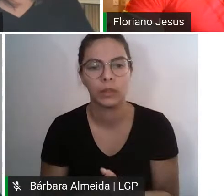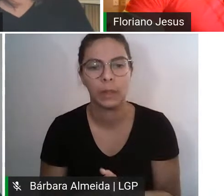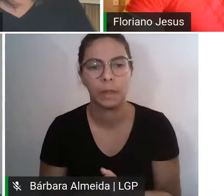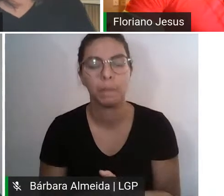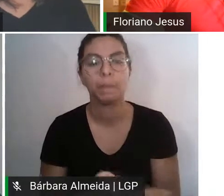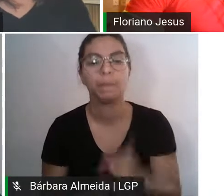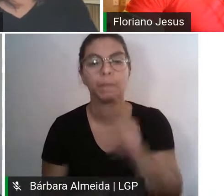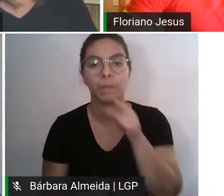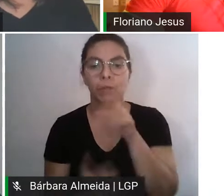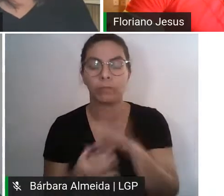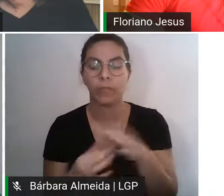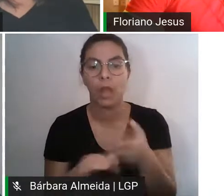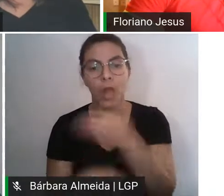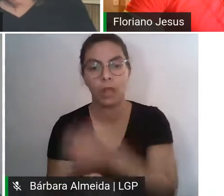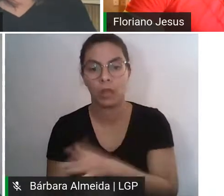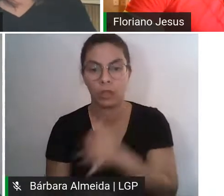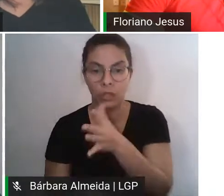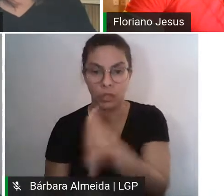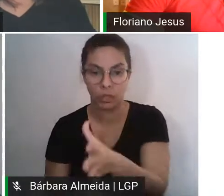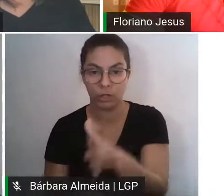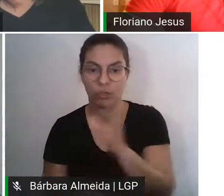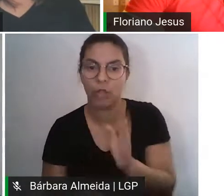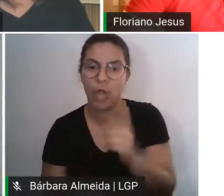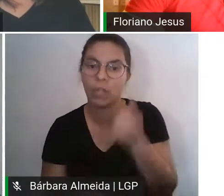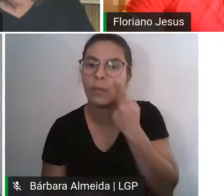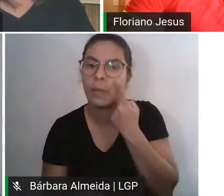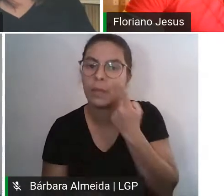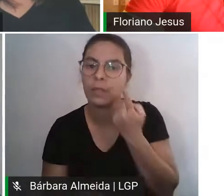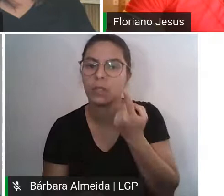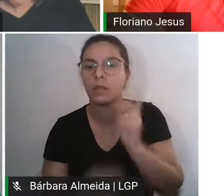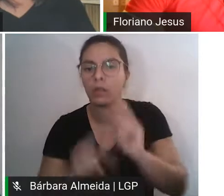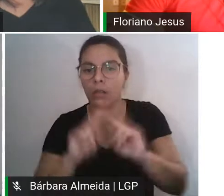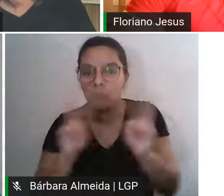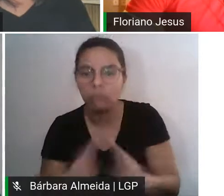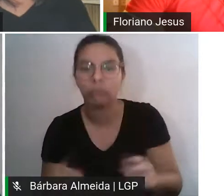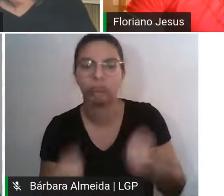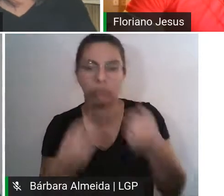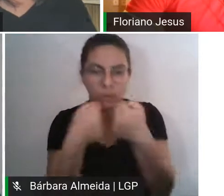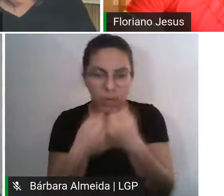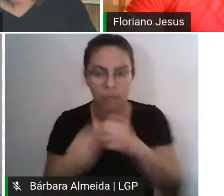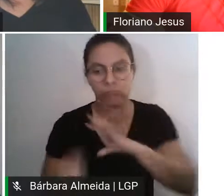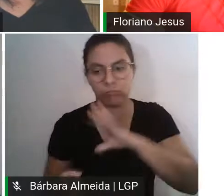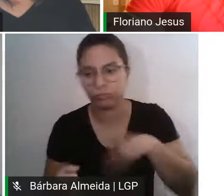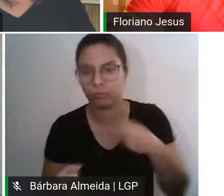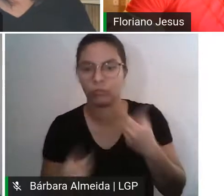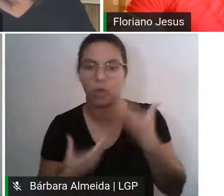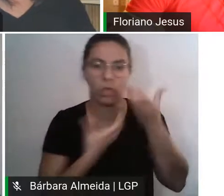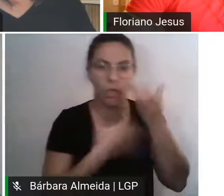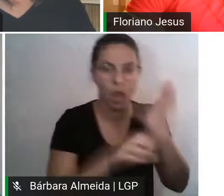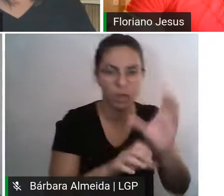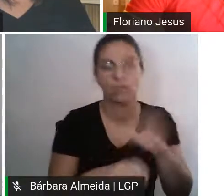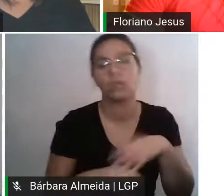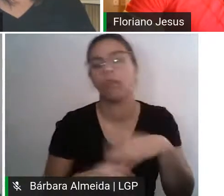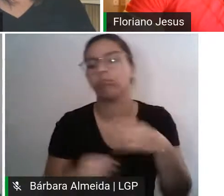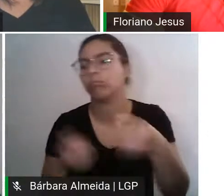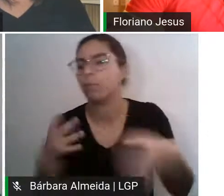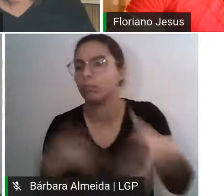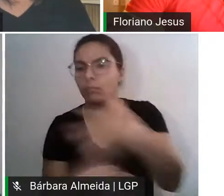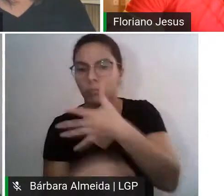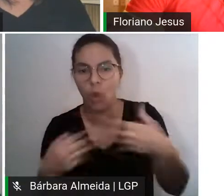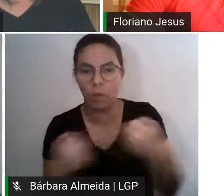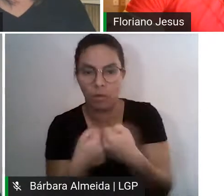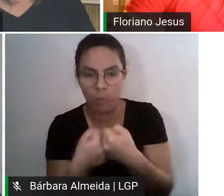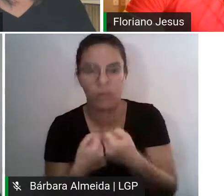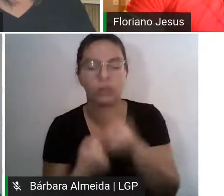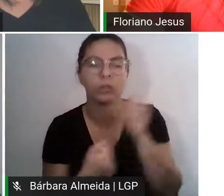como referiste há pouco, tiveste já várias experiências internacionais, campeonatos do mundo, da Europa, taças do mundo. E agora que